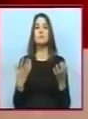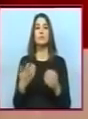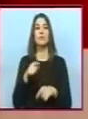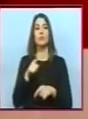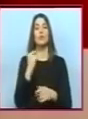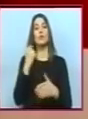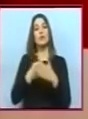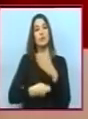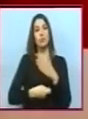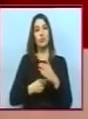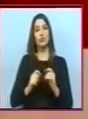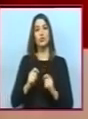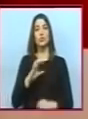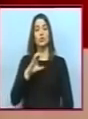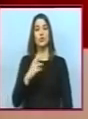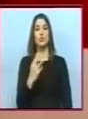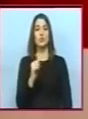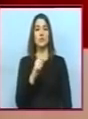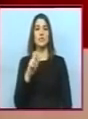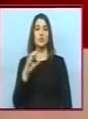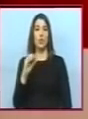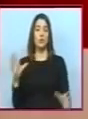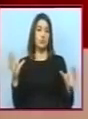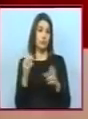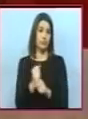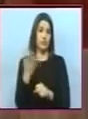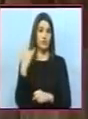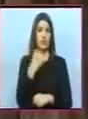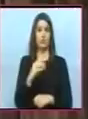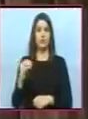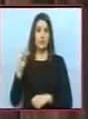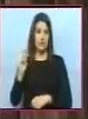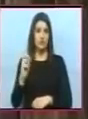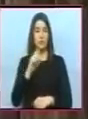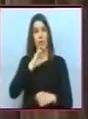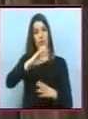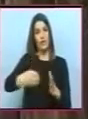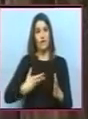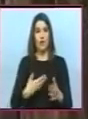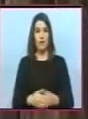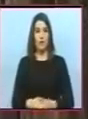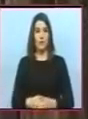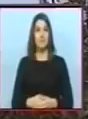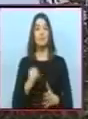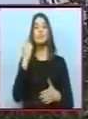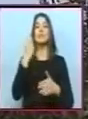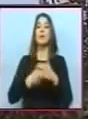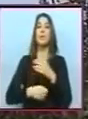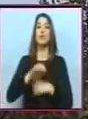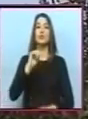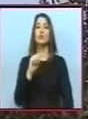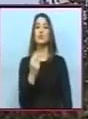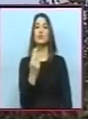do imposto sucessório extinto em 2003. Pode estar de volta o imposto sucessório extinto